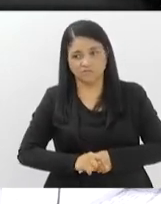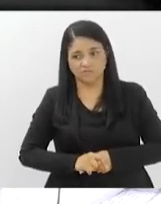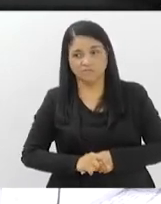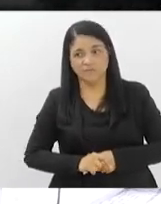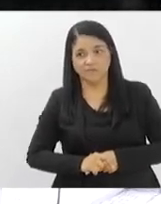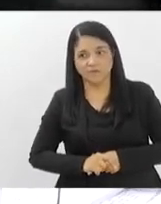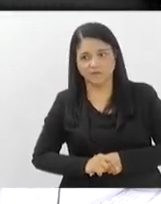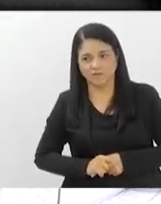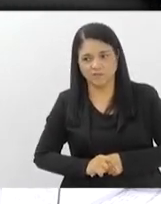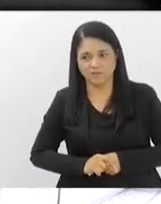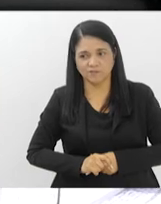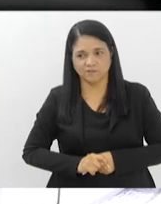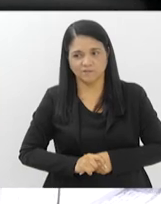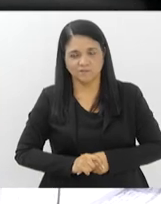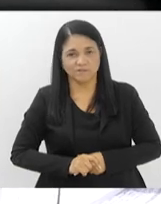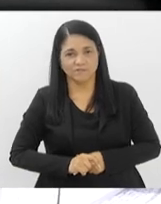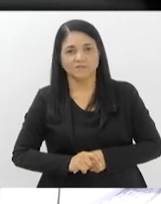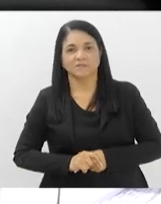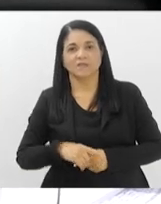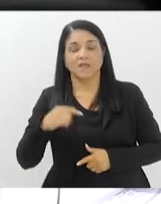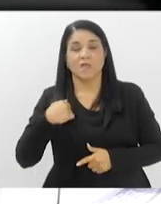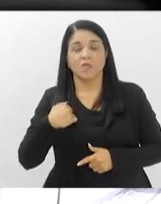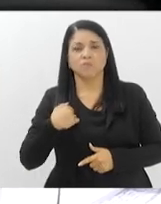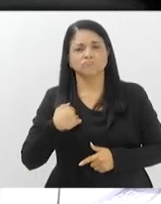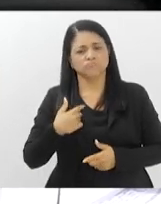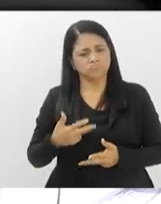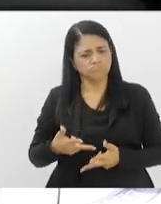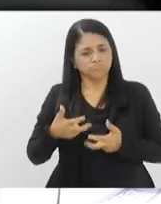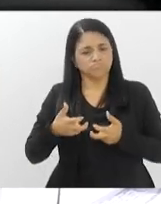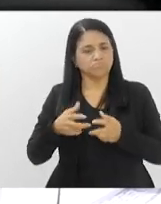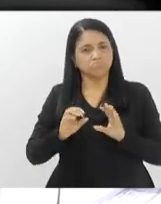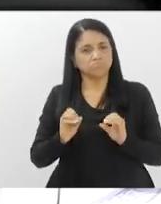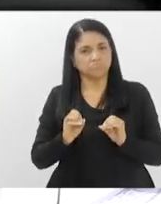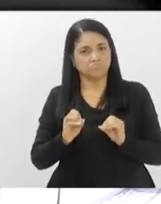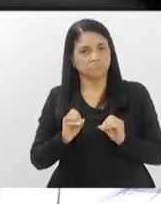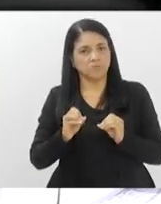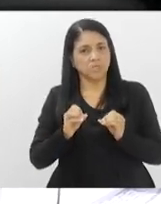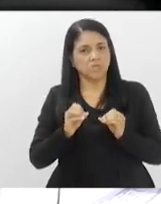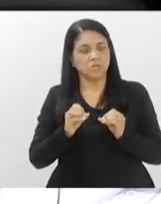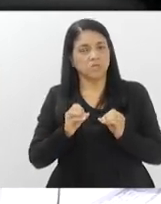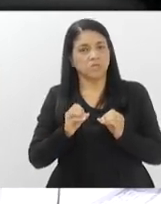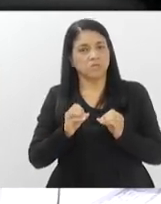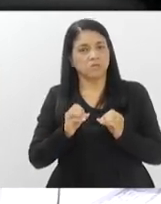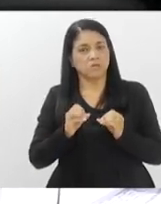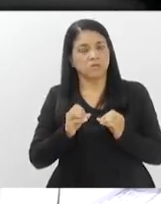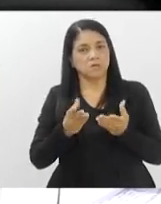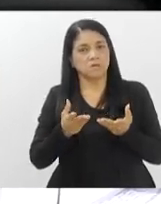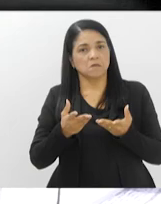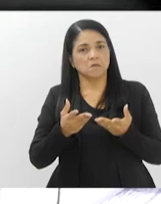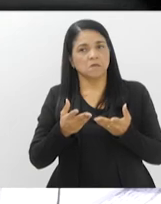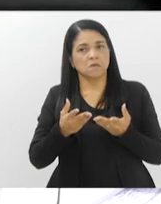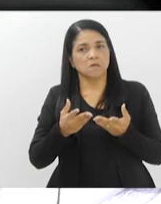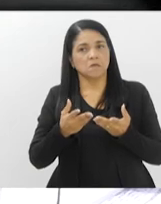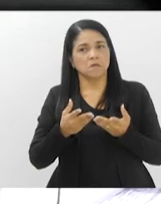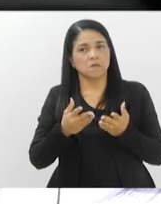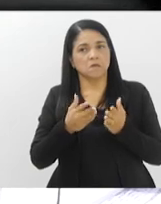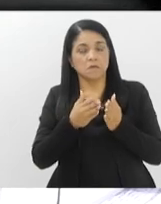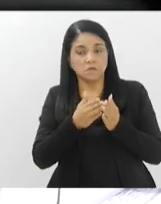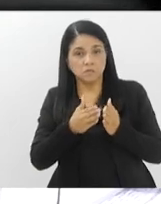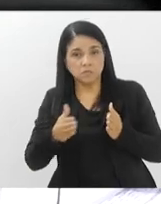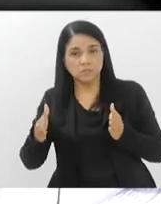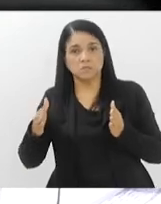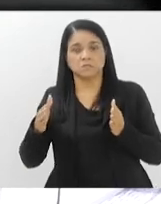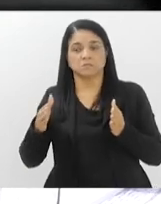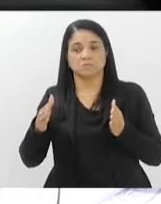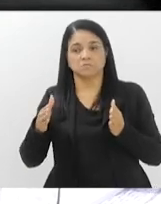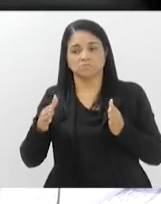Porque não achava que era extensivo às senhoras e os senhores